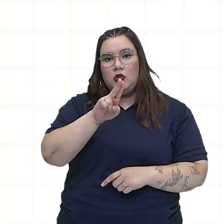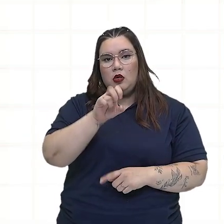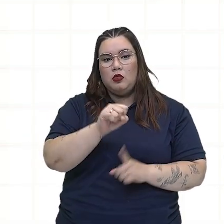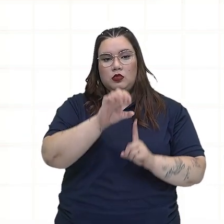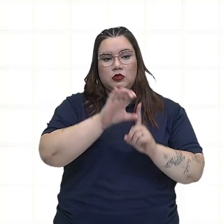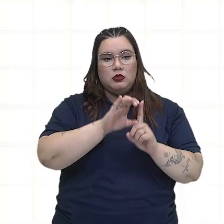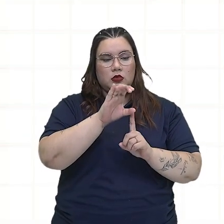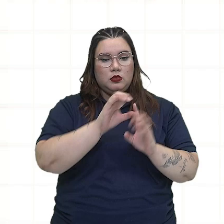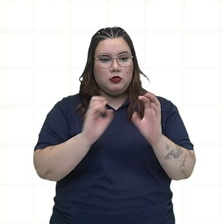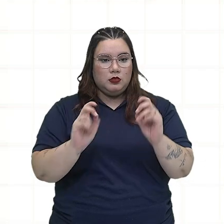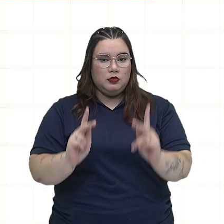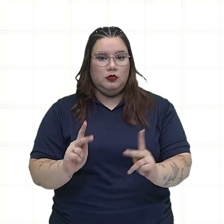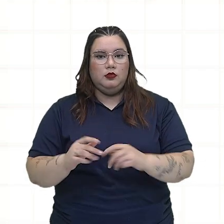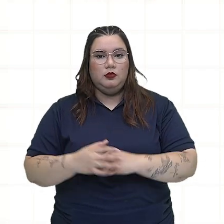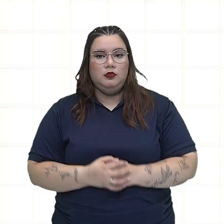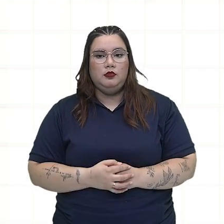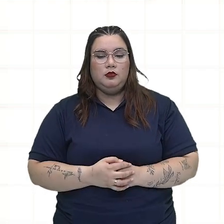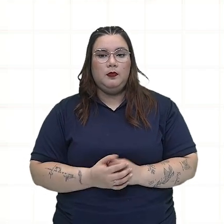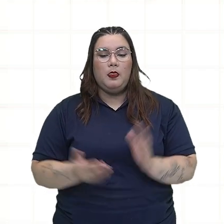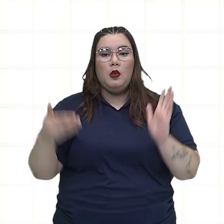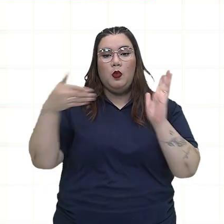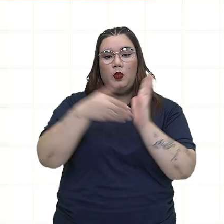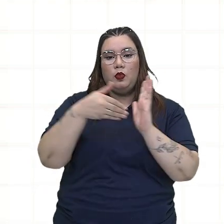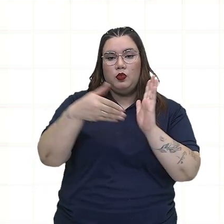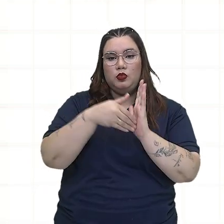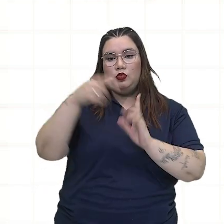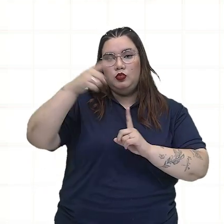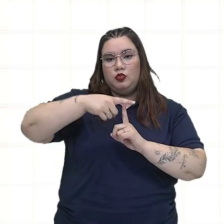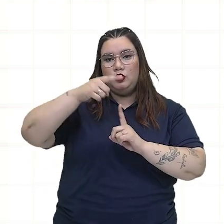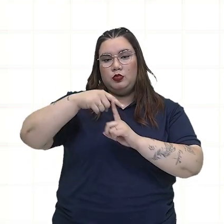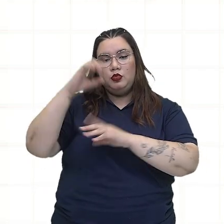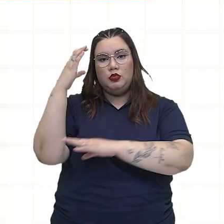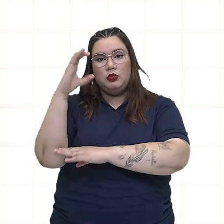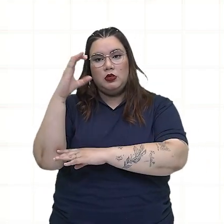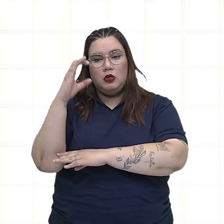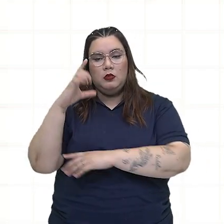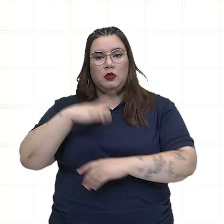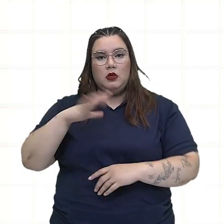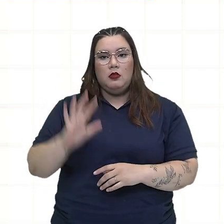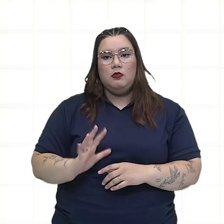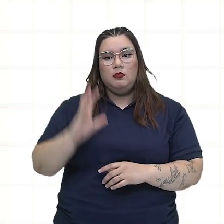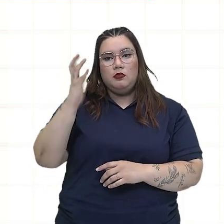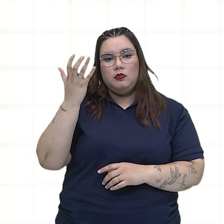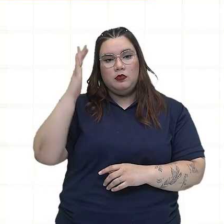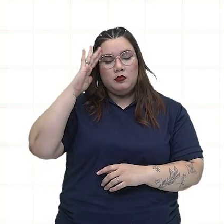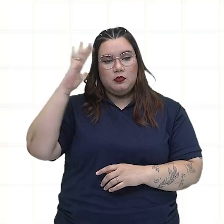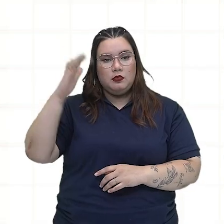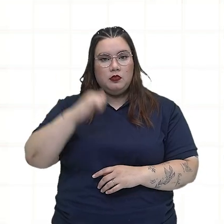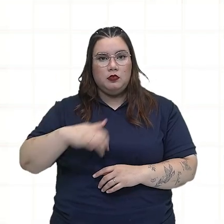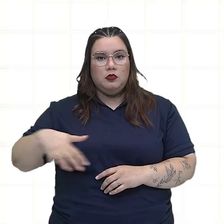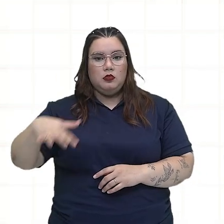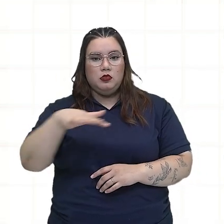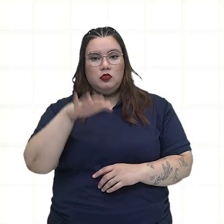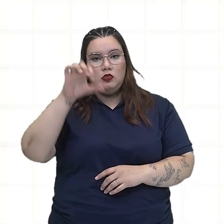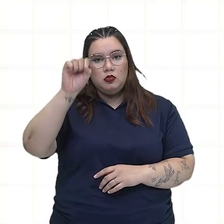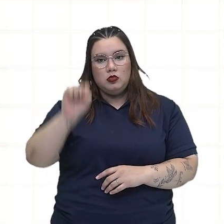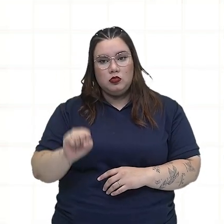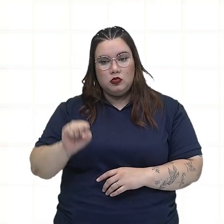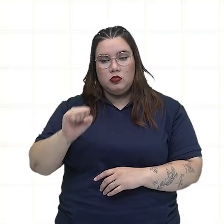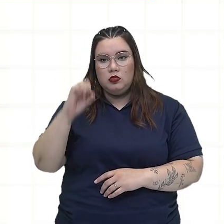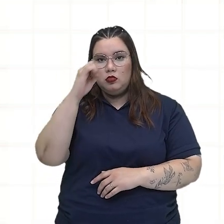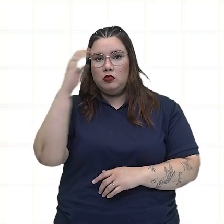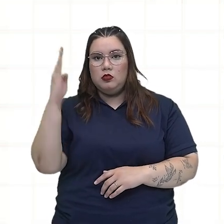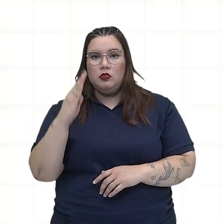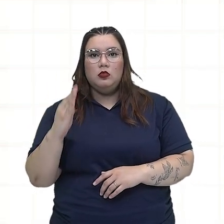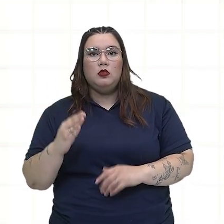graus Celsius. E o outro tipo climático que ocorre principalmente na